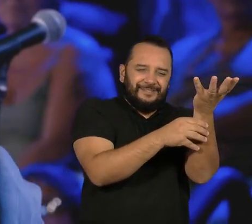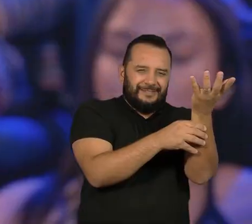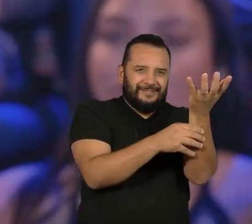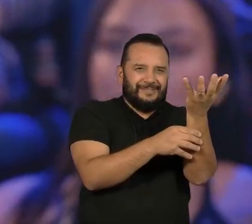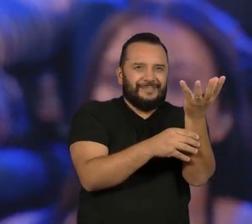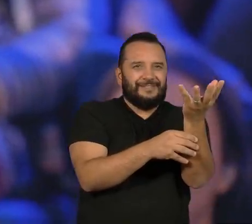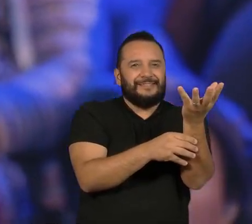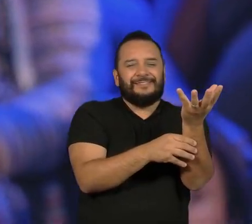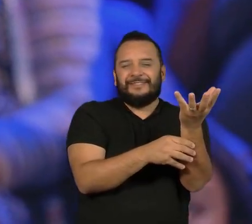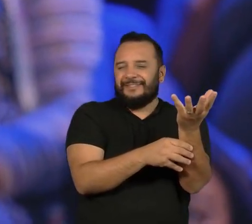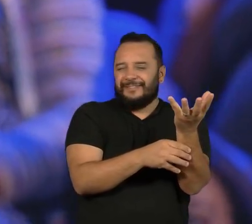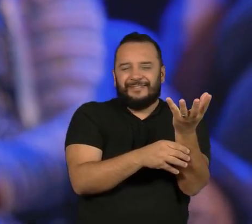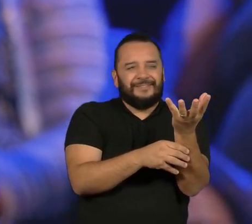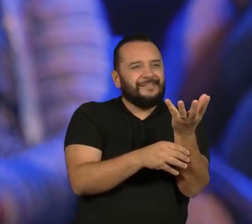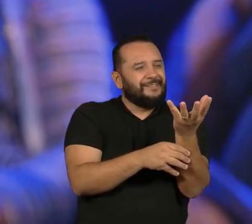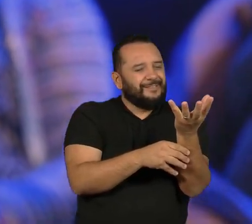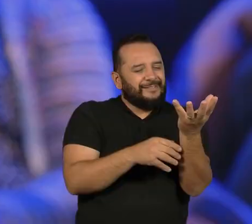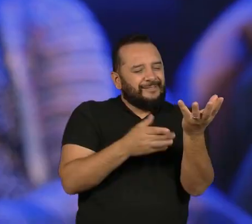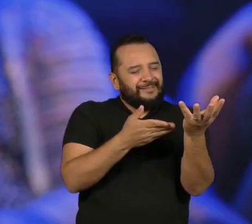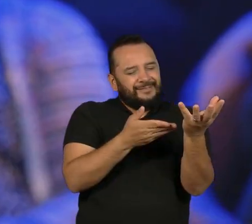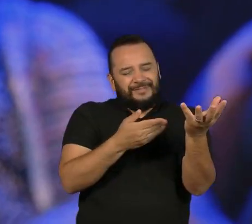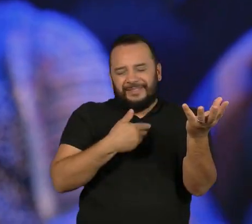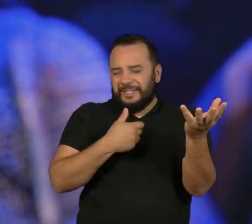brotar do